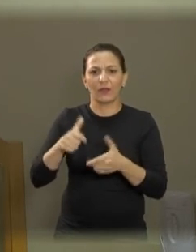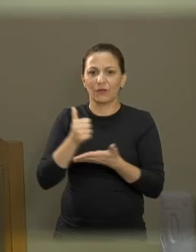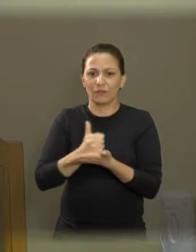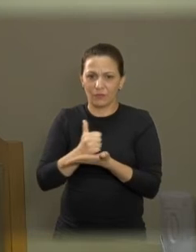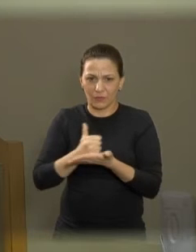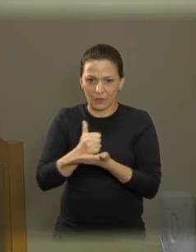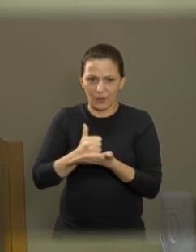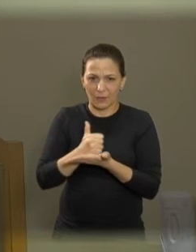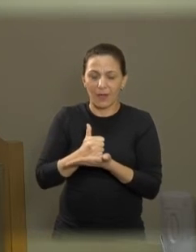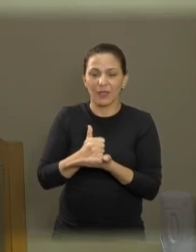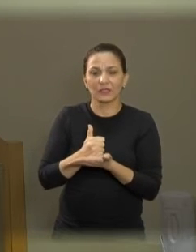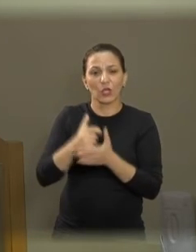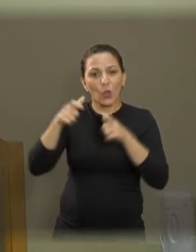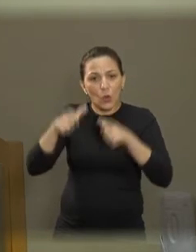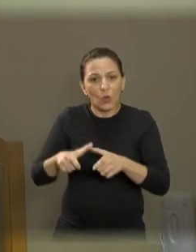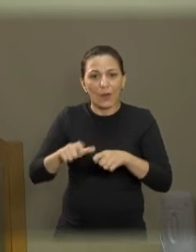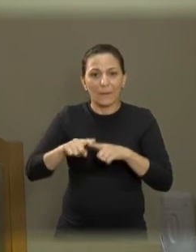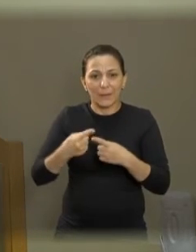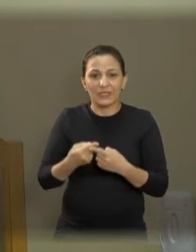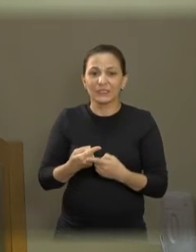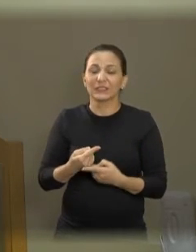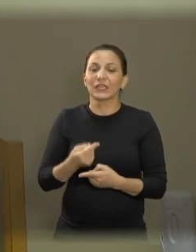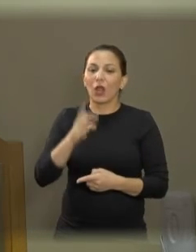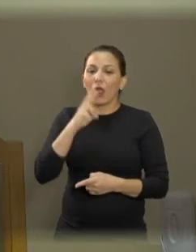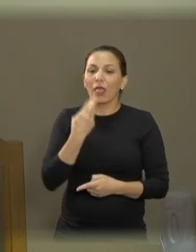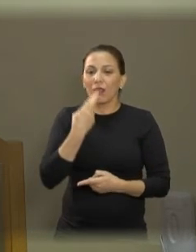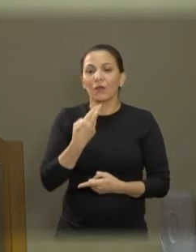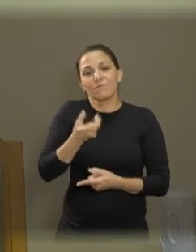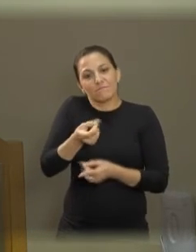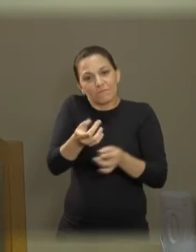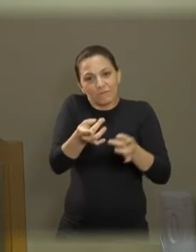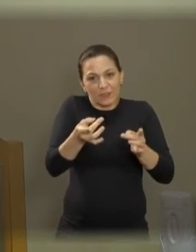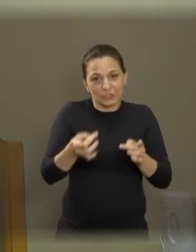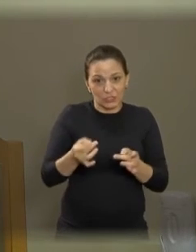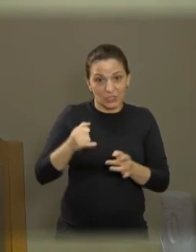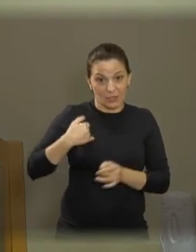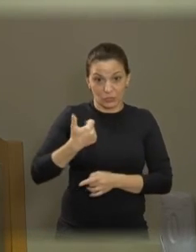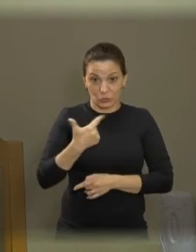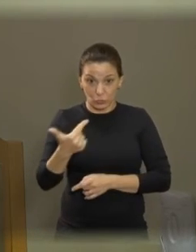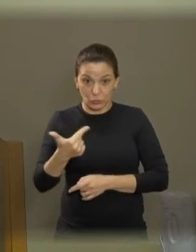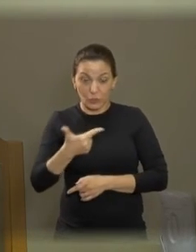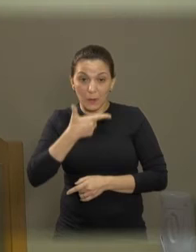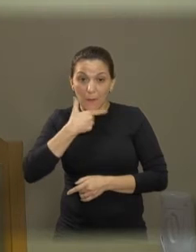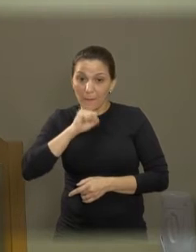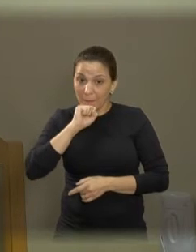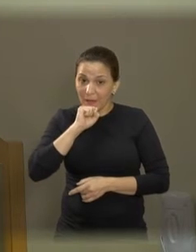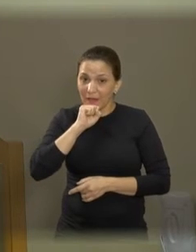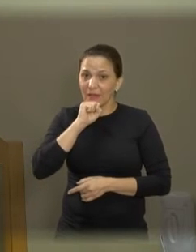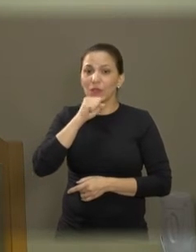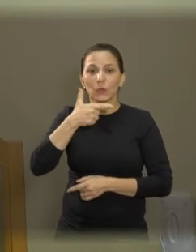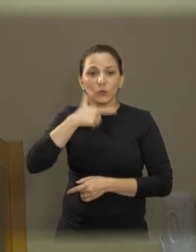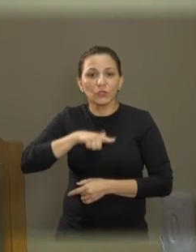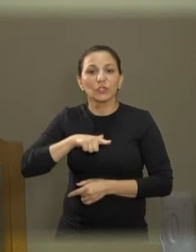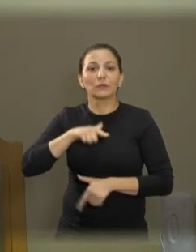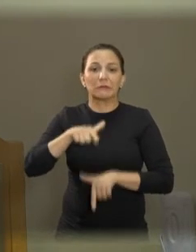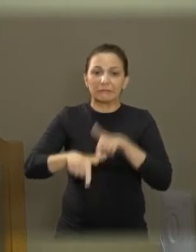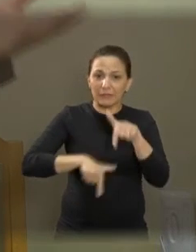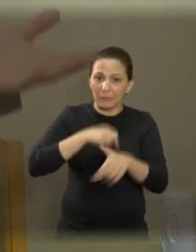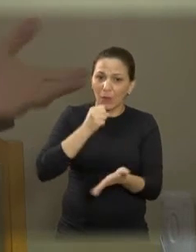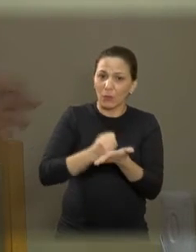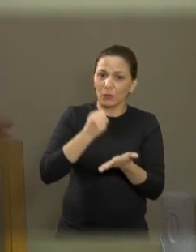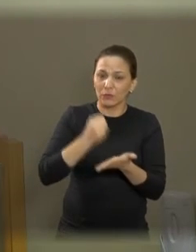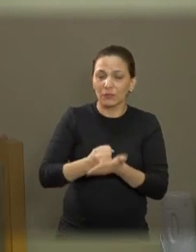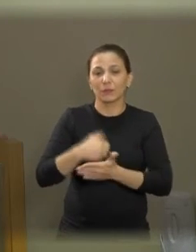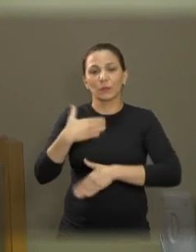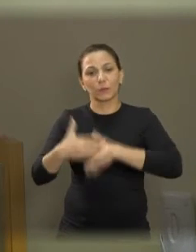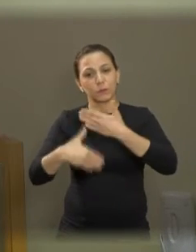Vendia. Tinha uma sorveteria, era imenso, tinha uma sorveteria. Ele foi com 12 anos trabalhar lá, acabou pegando um emprego e